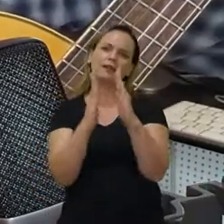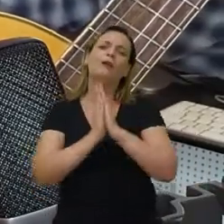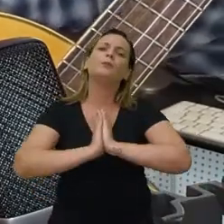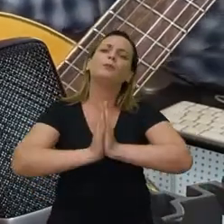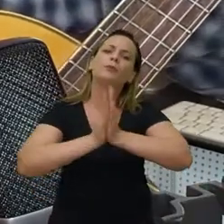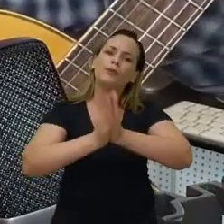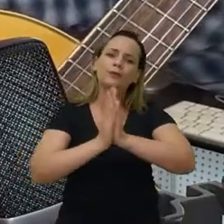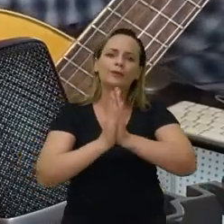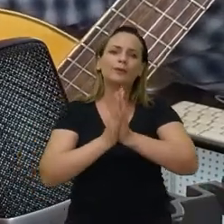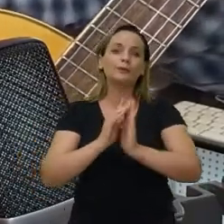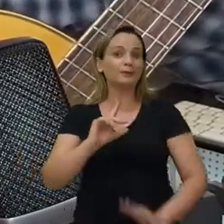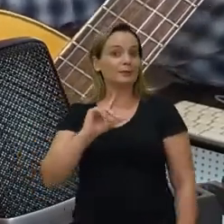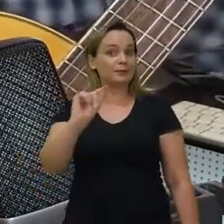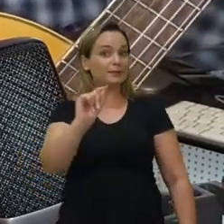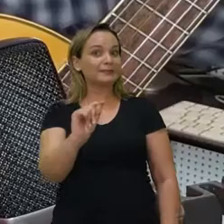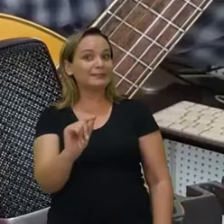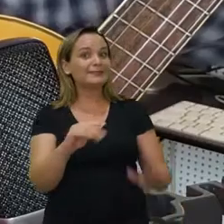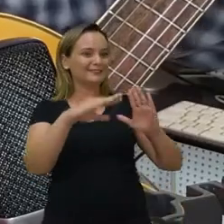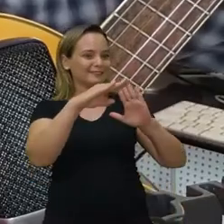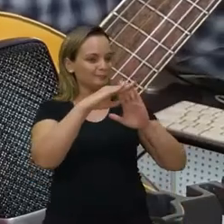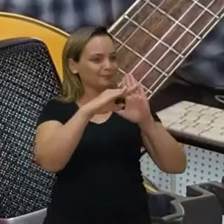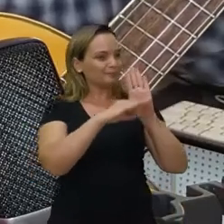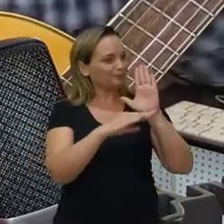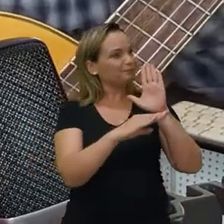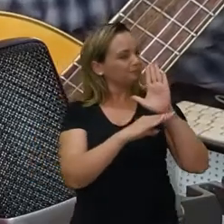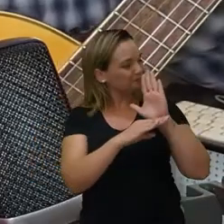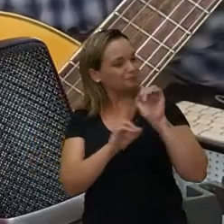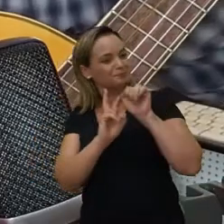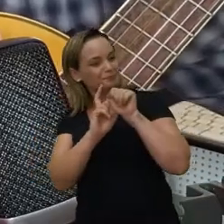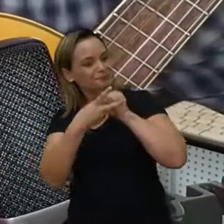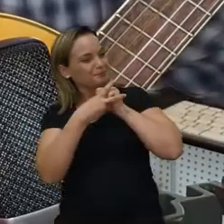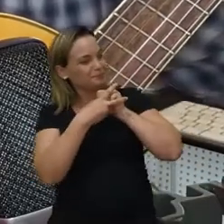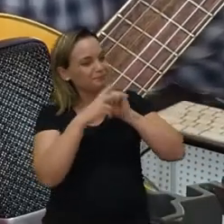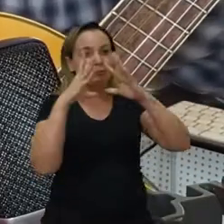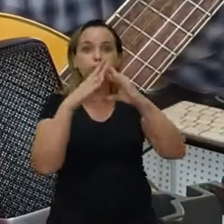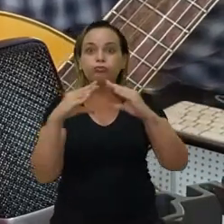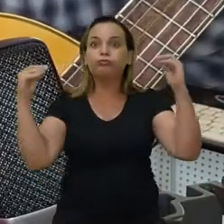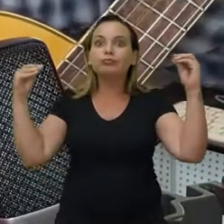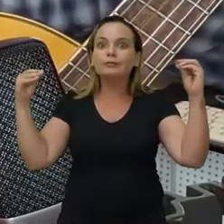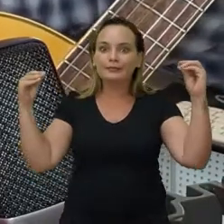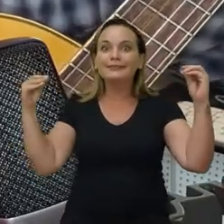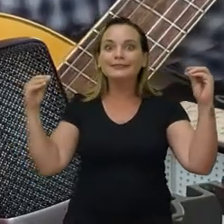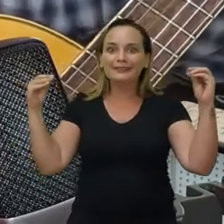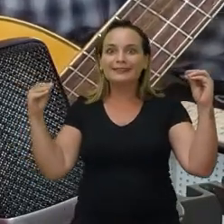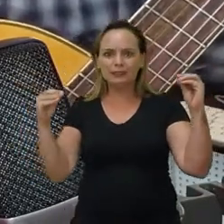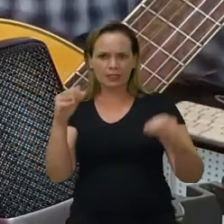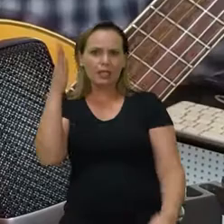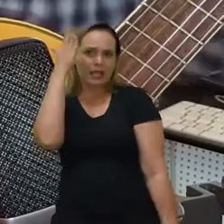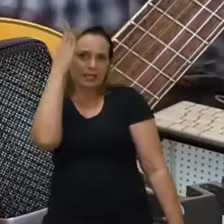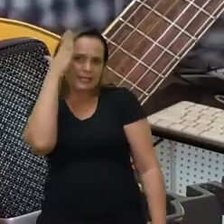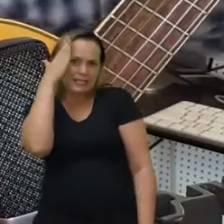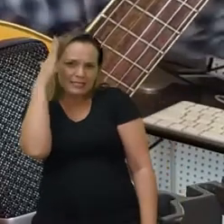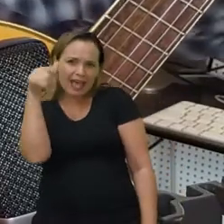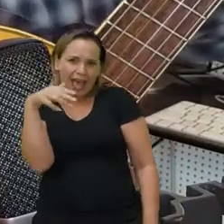não vá sair. Esta receitinha faz até vírus sumir.